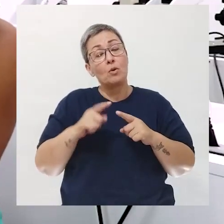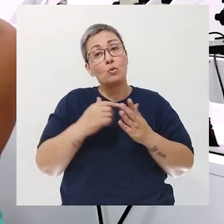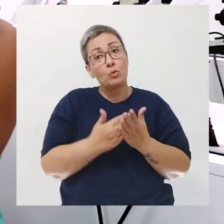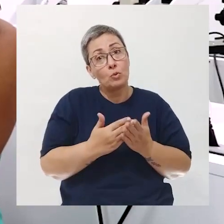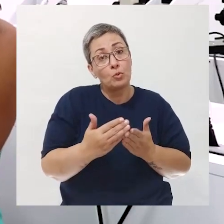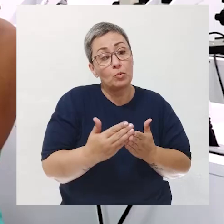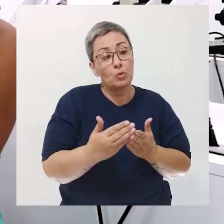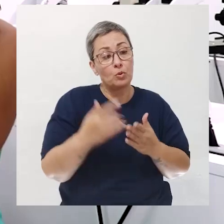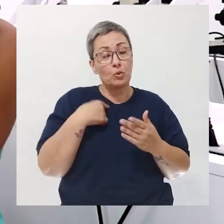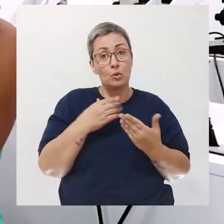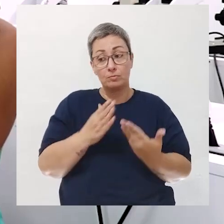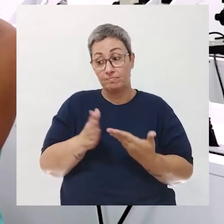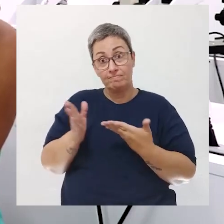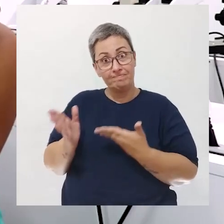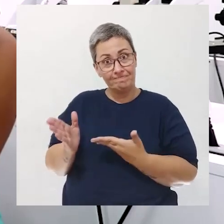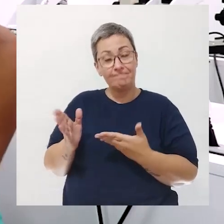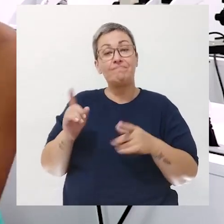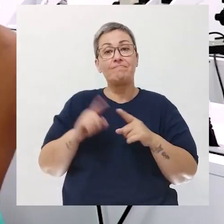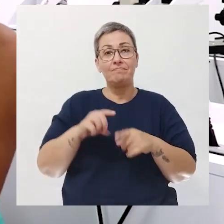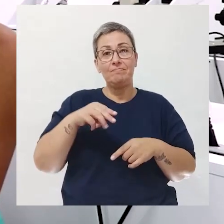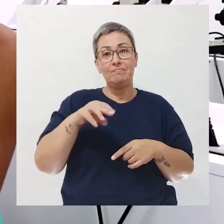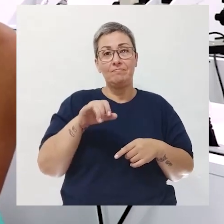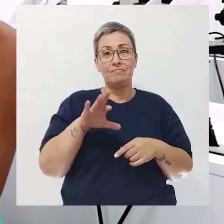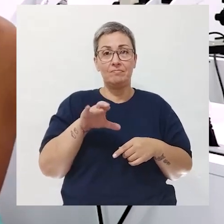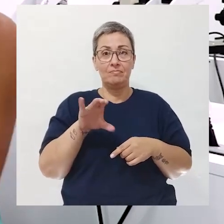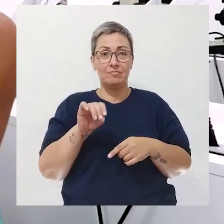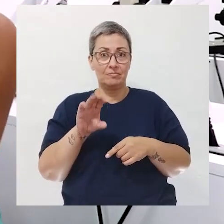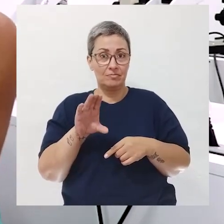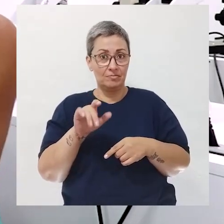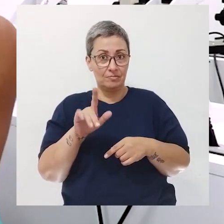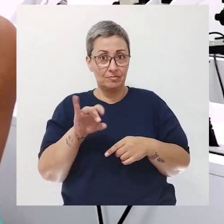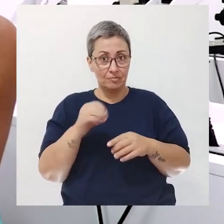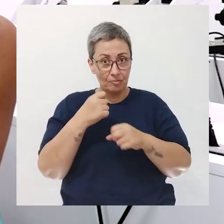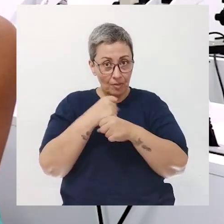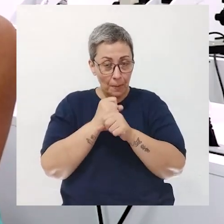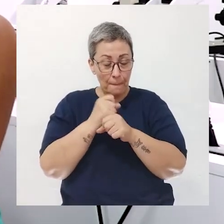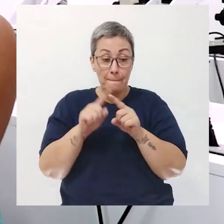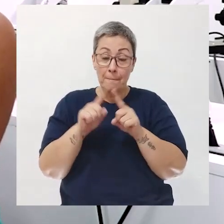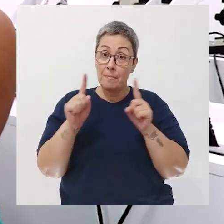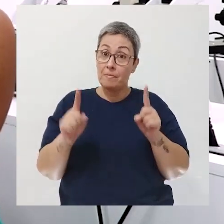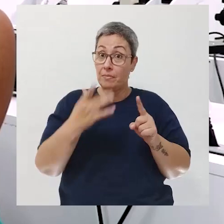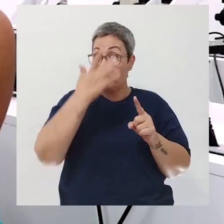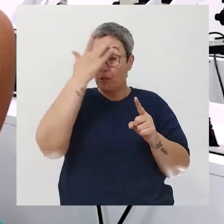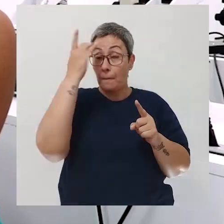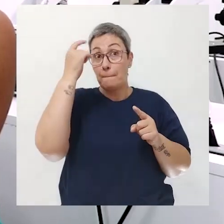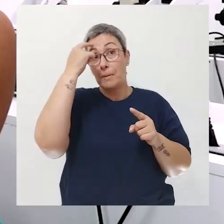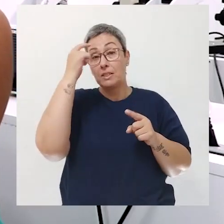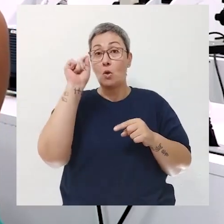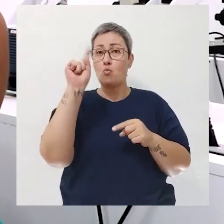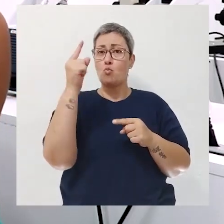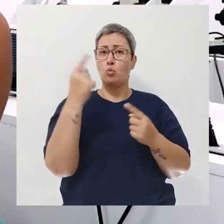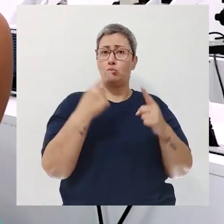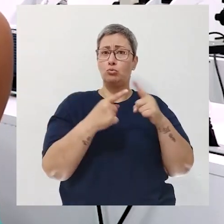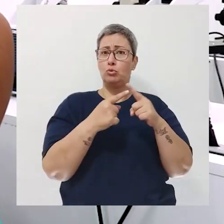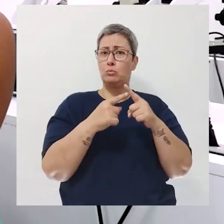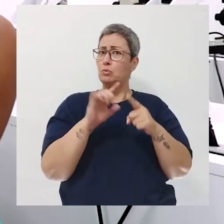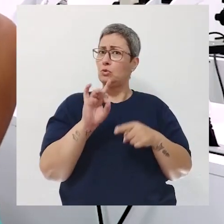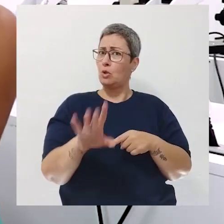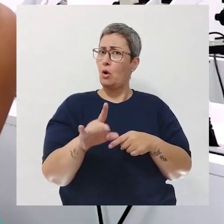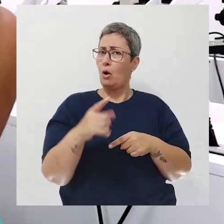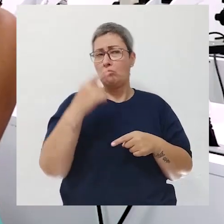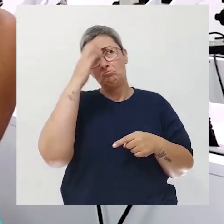células só foi possível a partir desse instrumento aqui, microscópio. Porém, muitas pessoas pensam